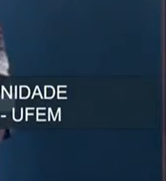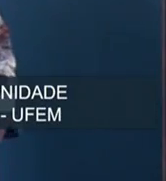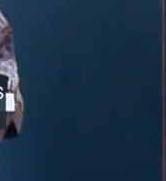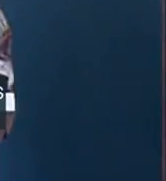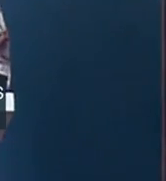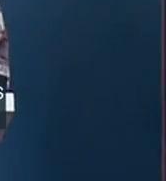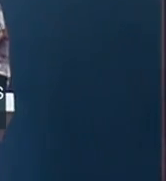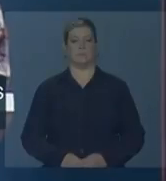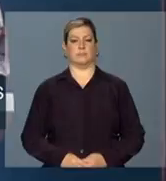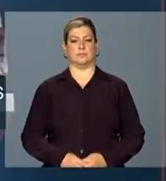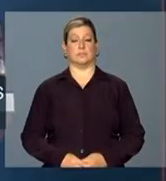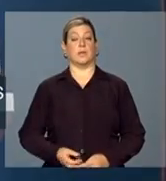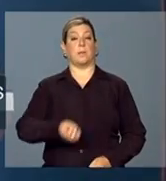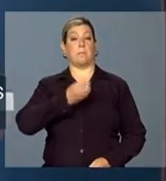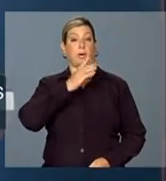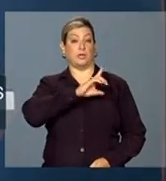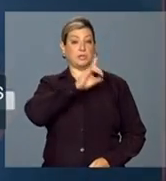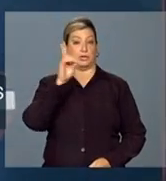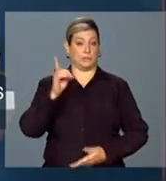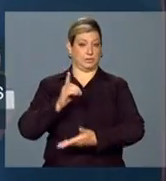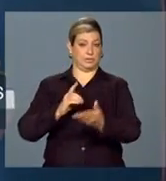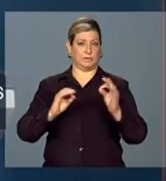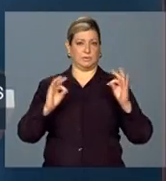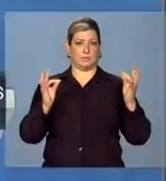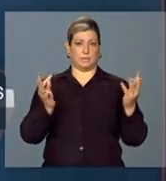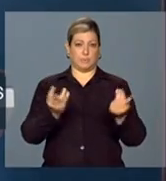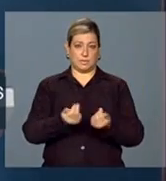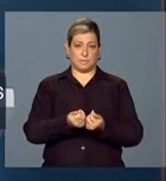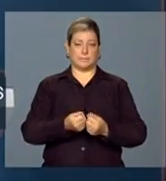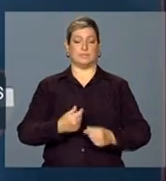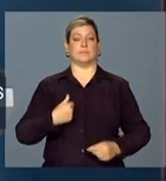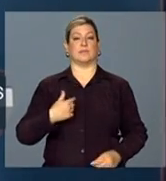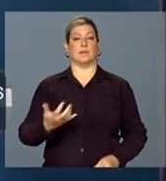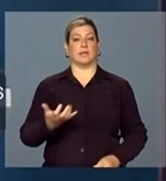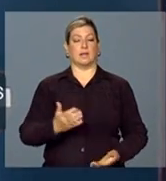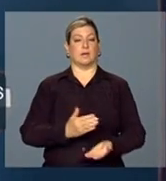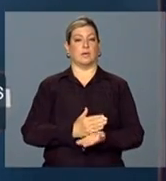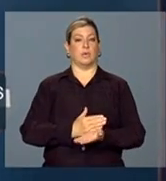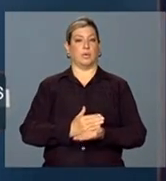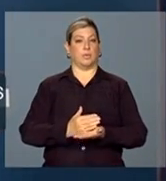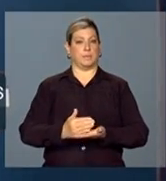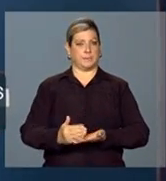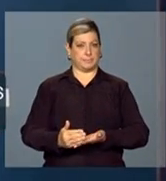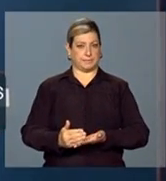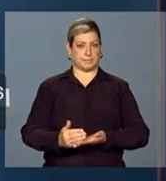Bom dia a todos. Eu queria iniciar